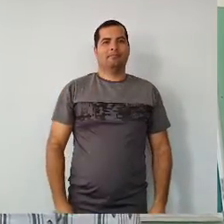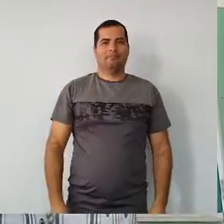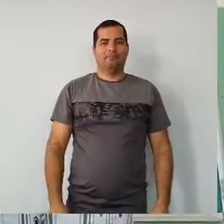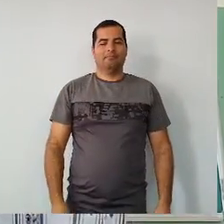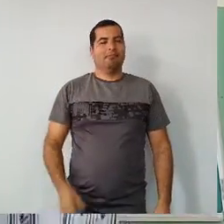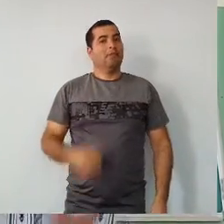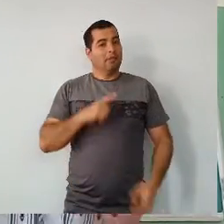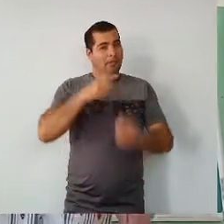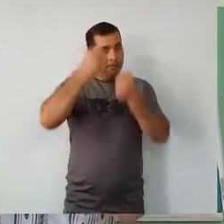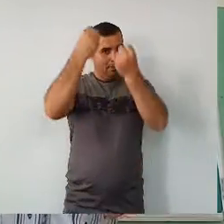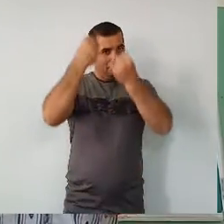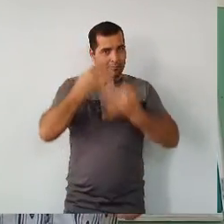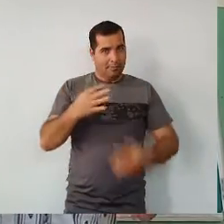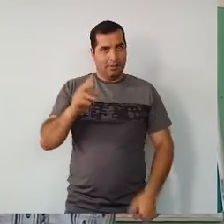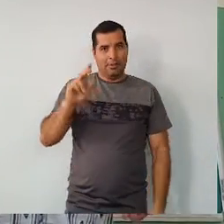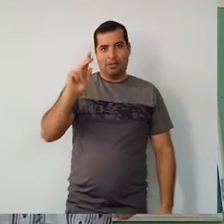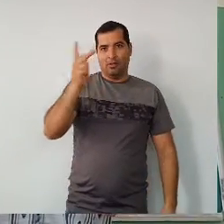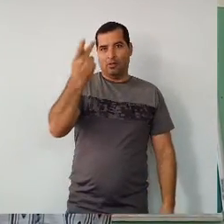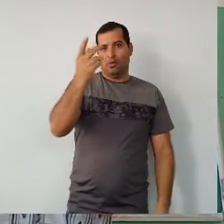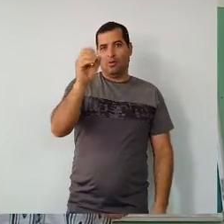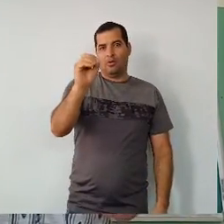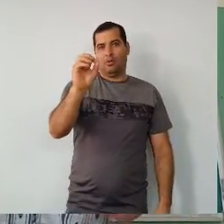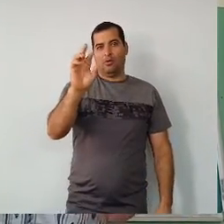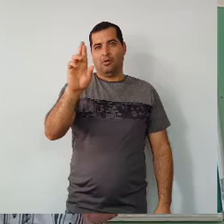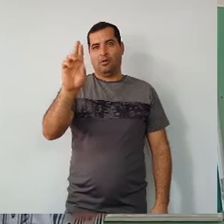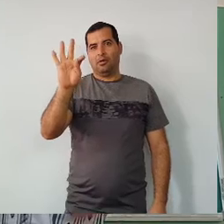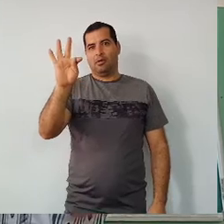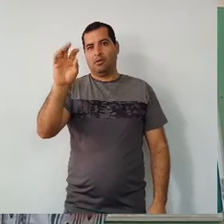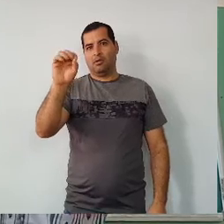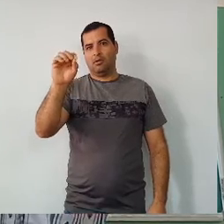família silábica. Então, ó,